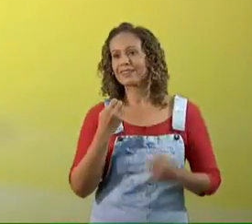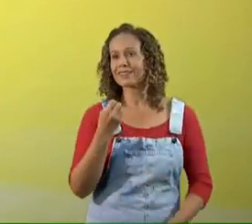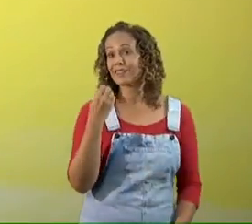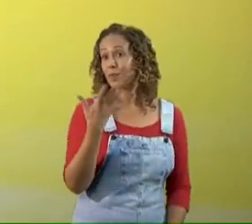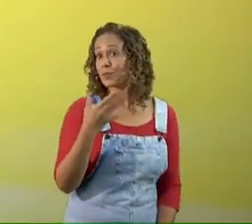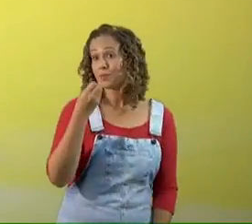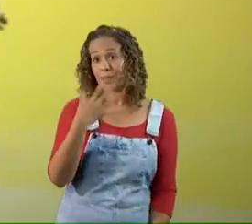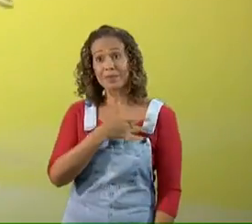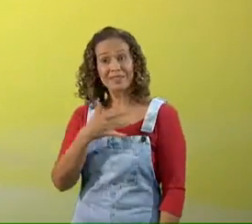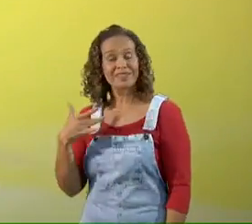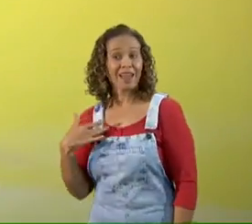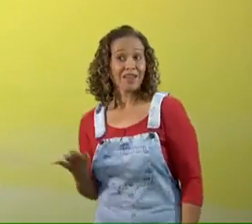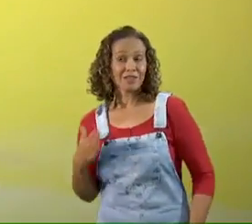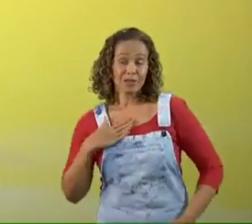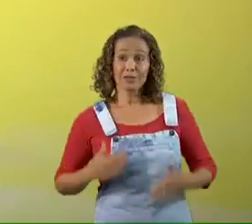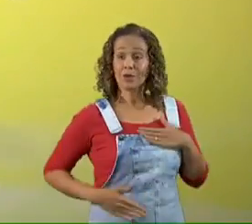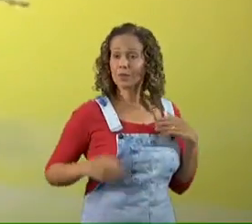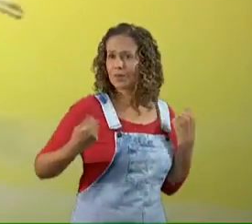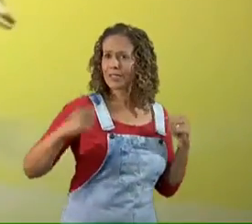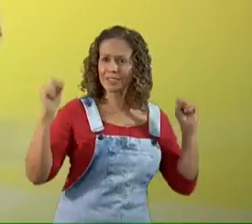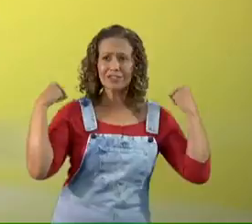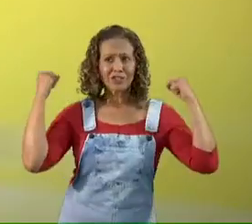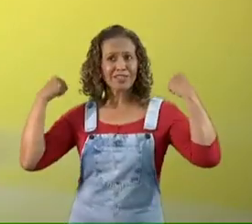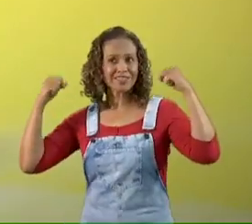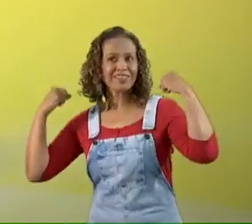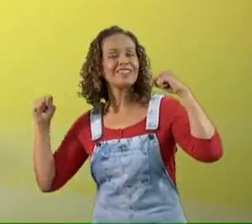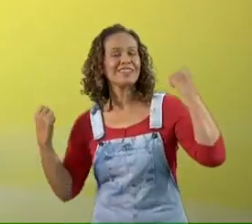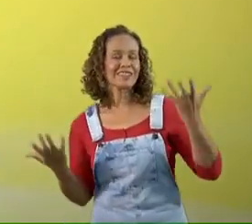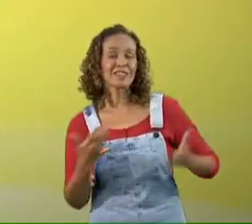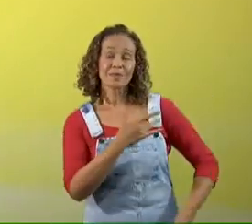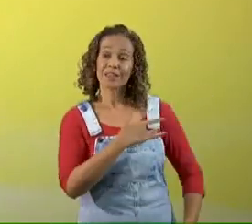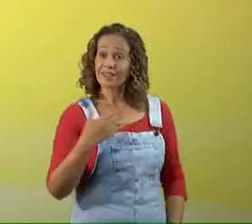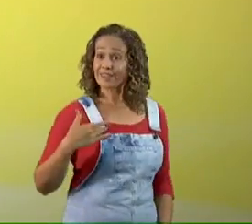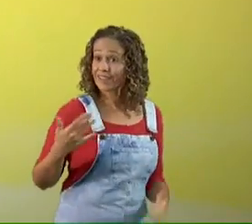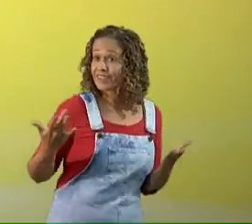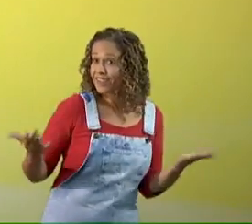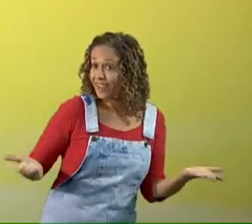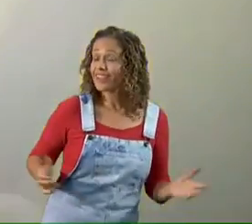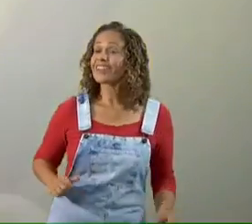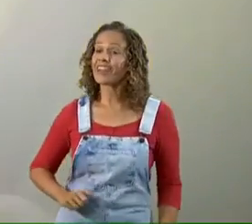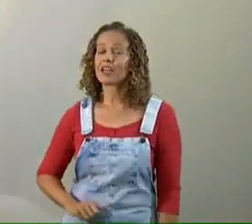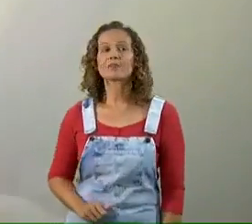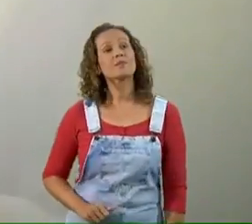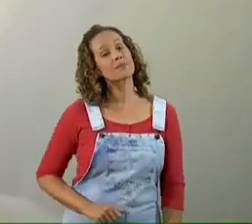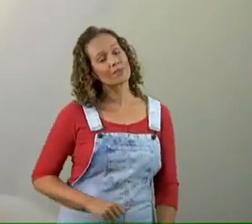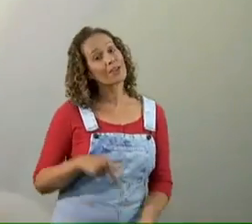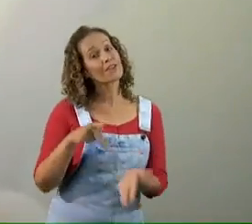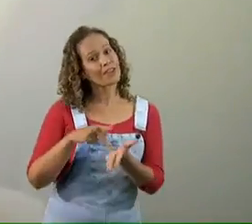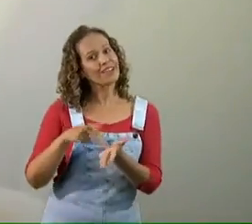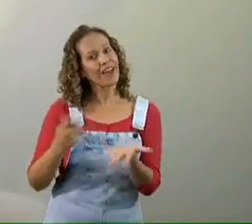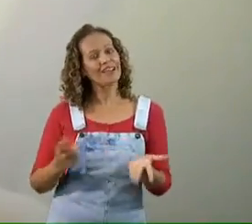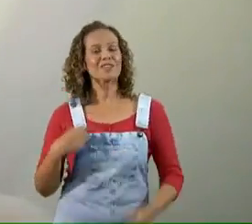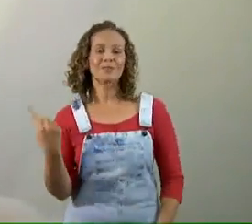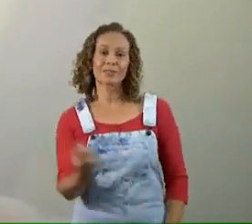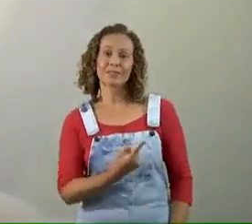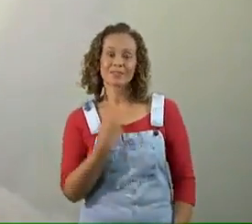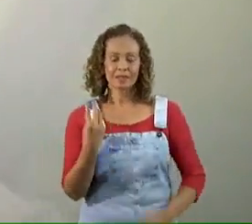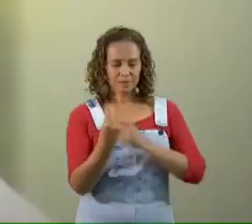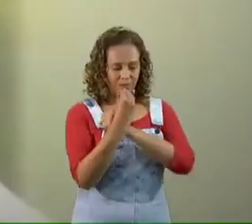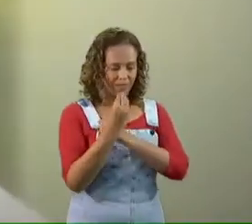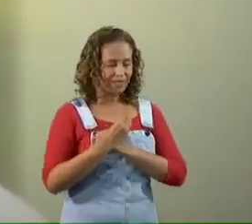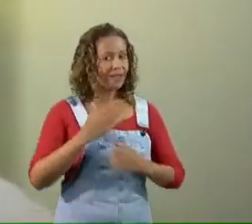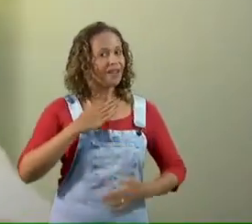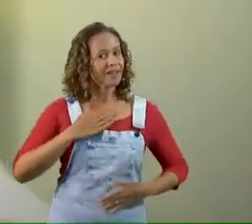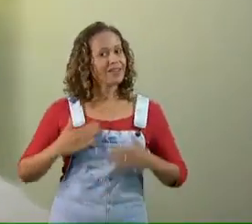é saúde e nosso corpo precisa de exercícios para estar sano, saudável e forte. Realmente, devemos cuidar bem do nosso corpo,